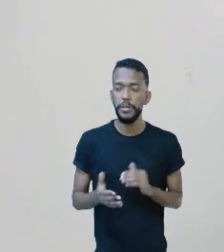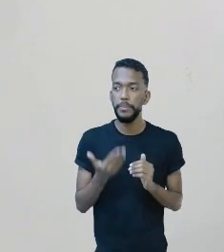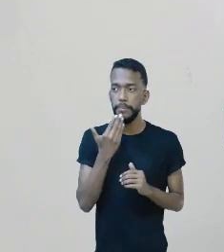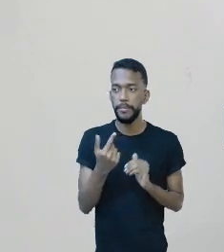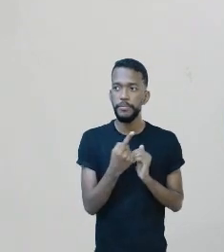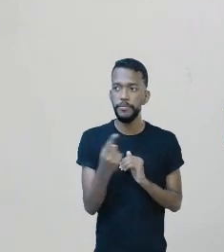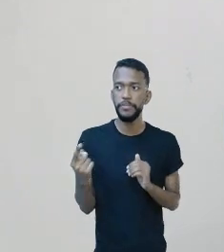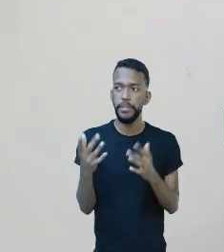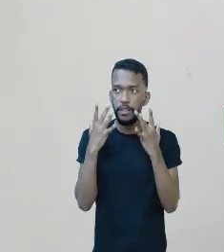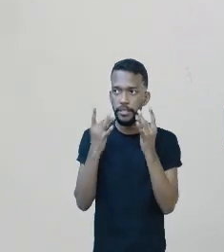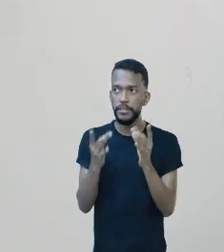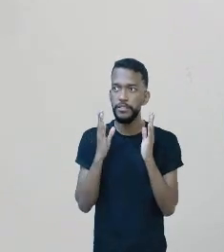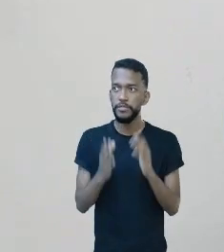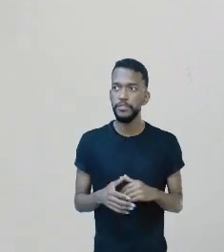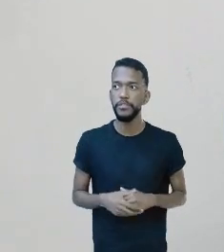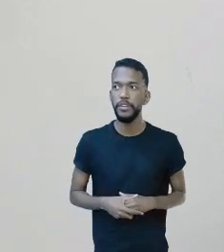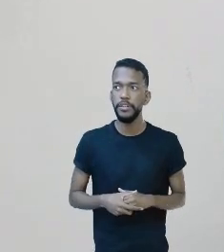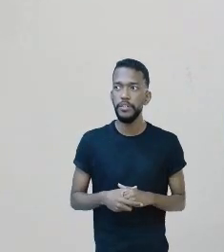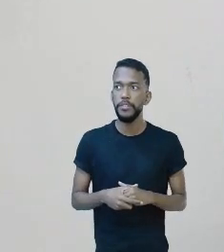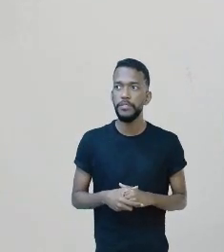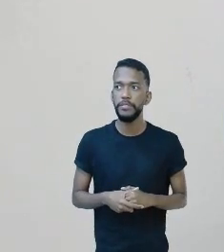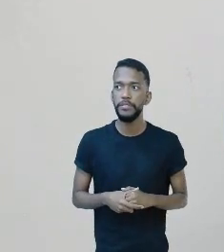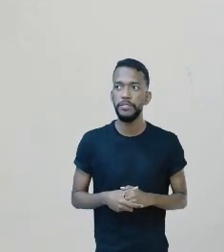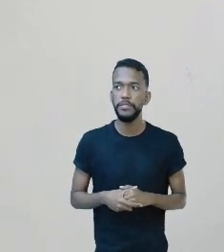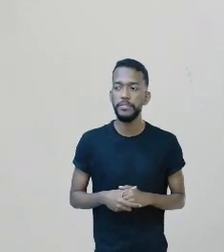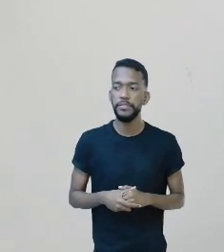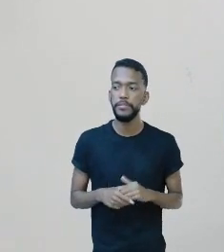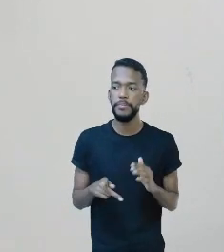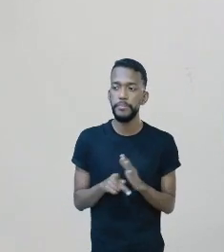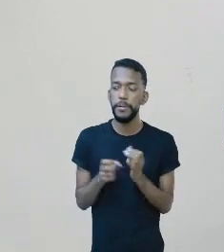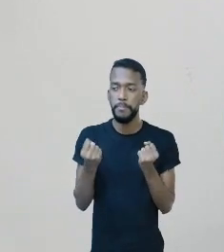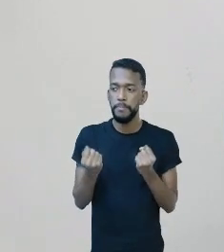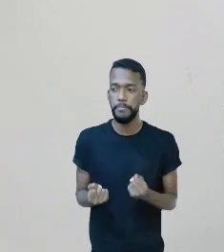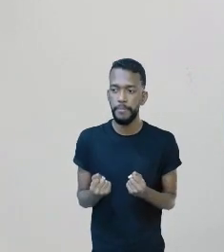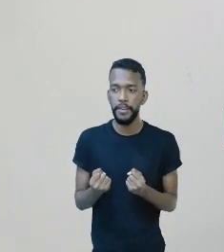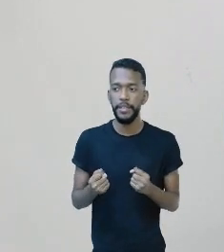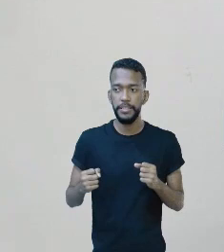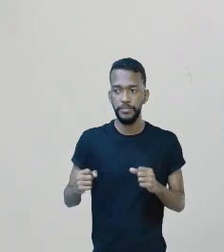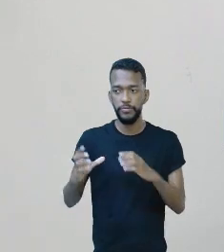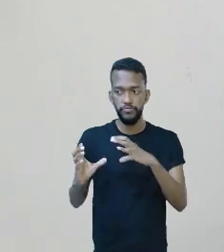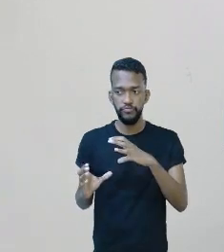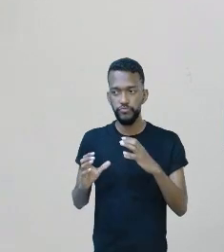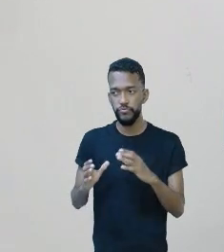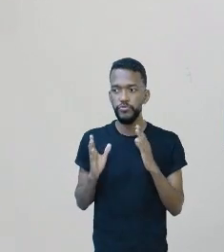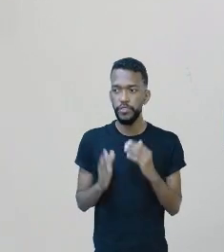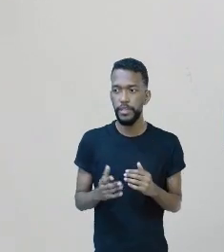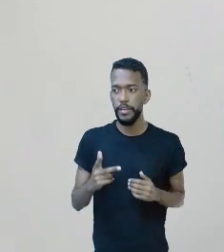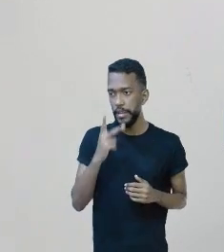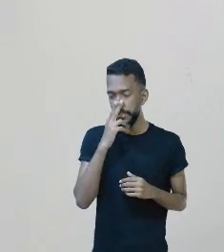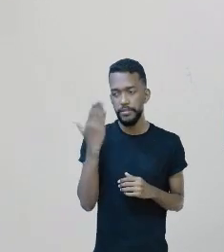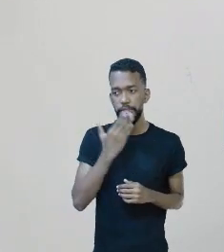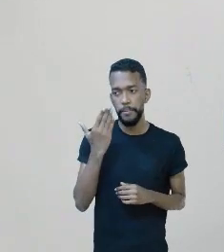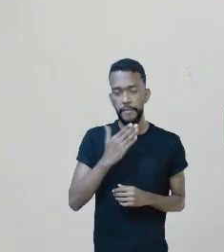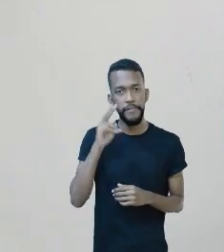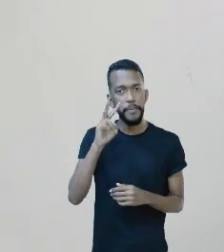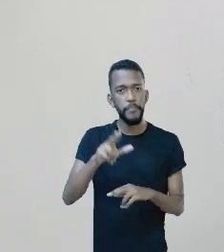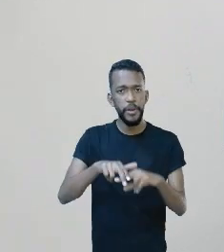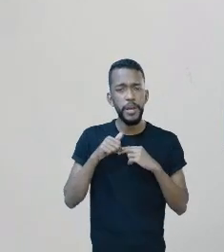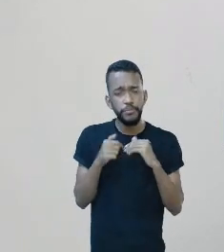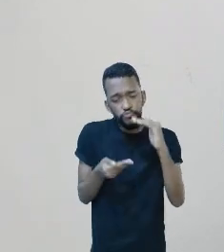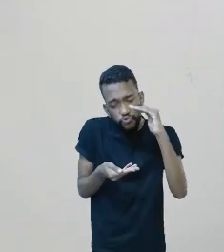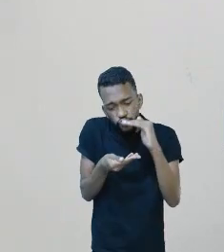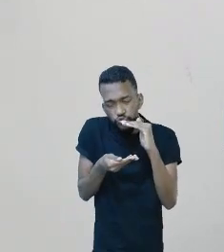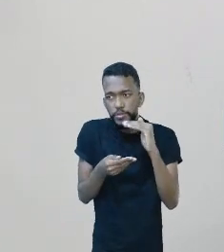para você ficar atento ao peso das embalagens. Talvez não dê para ver porque são pequenas,